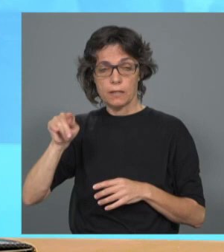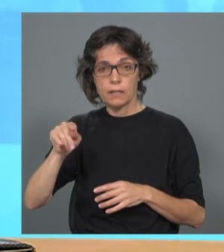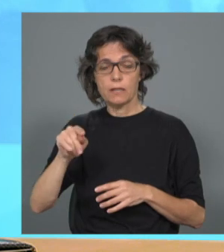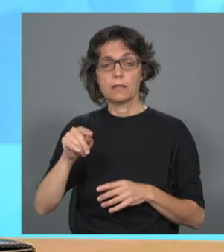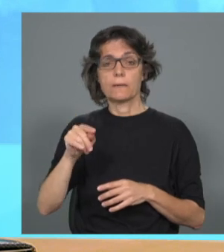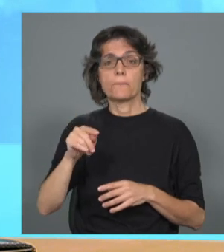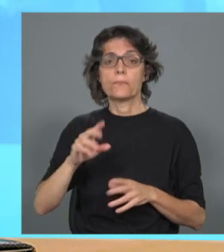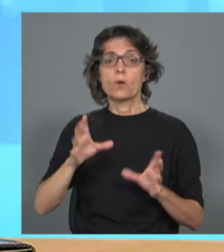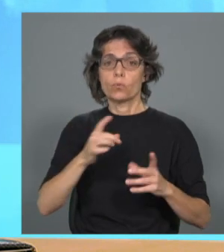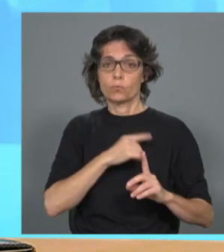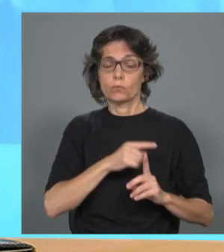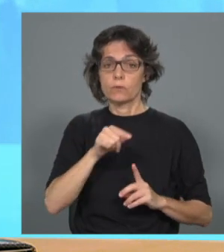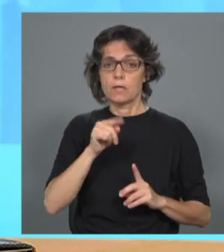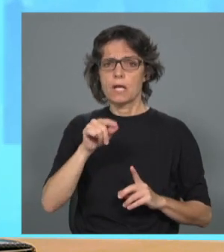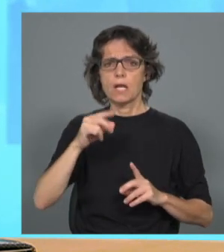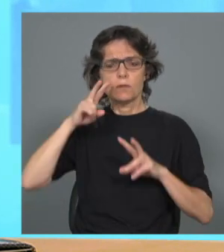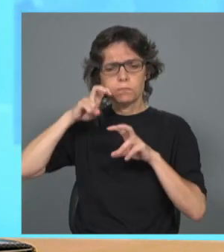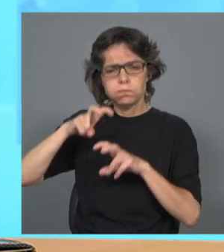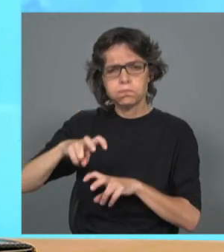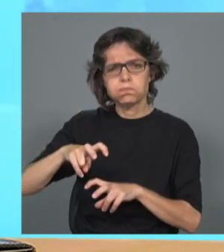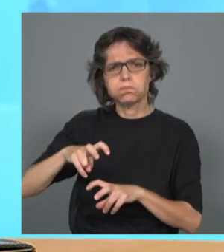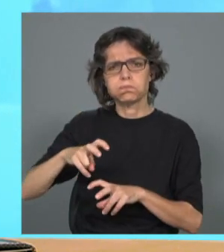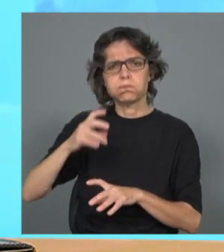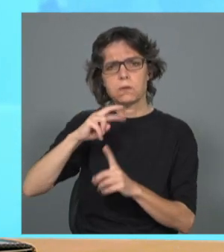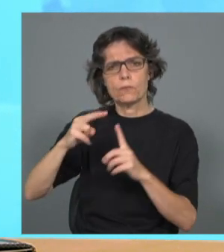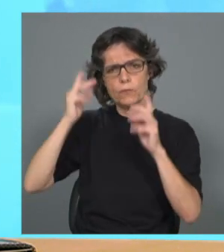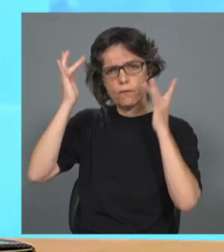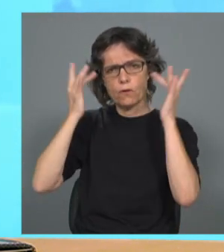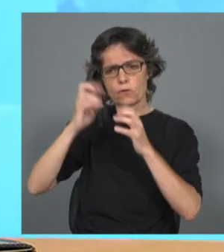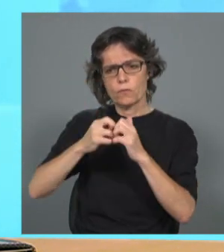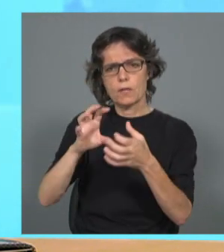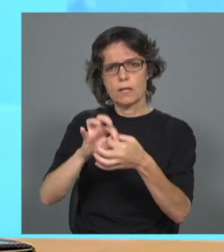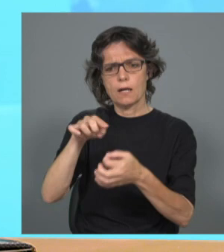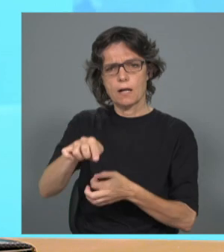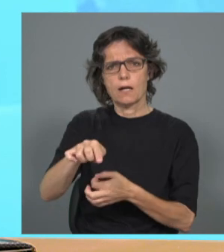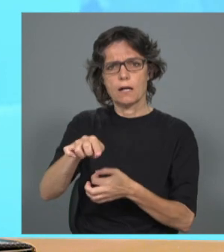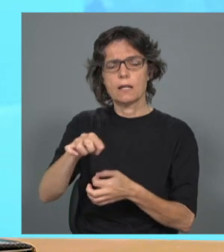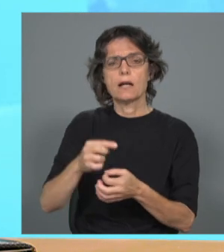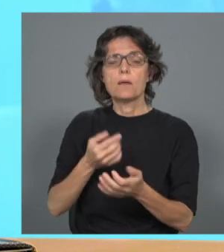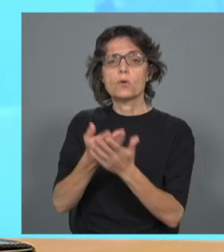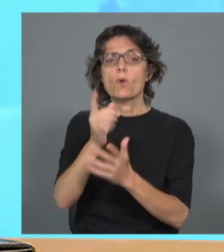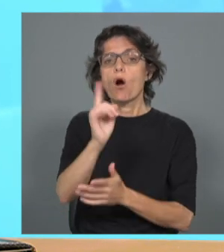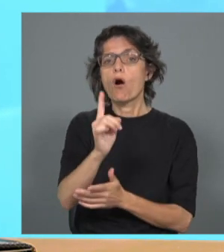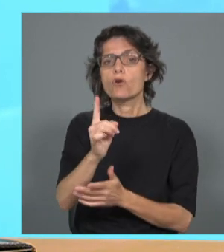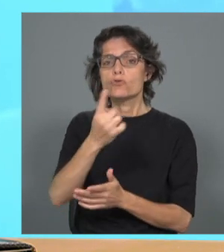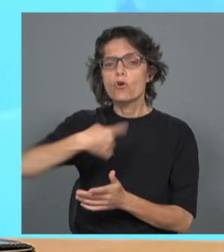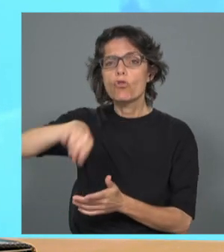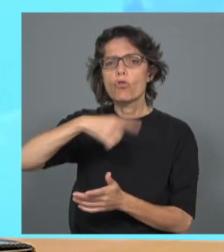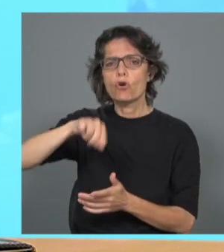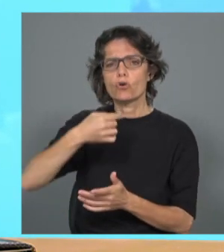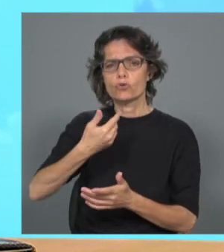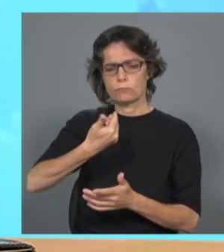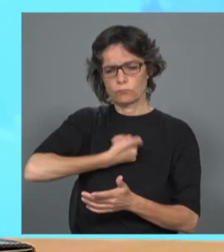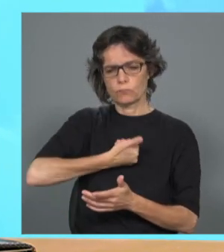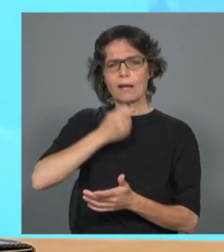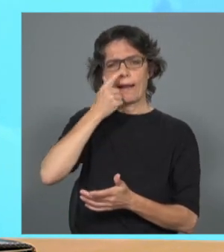aprofundado do ponto de vista filosófico estas problemáticas no nosso país. E a proposta dele é regressar ao ser. Regressar ao ser.